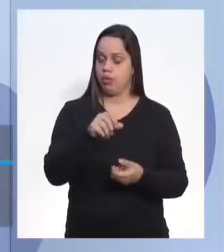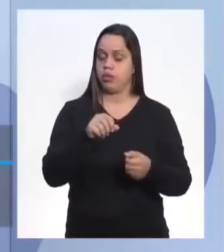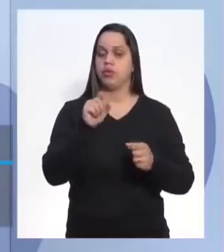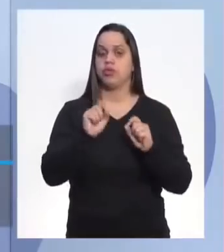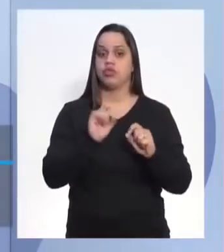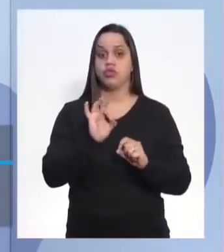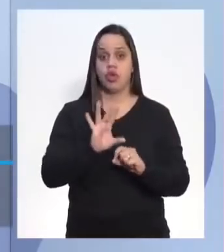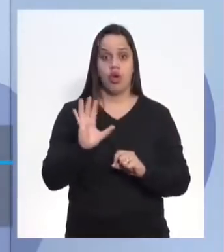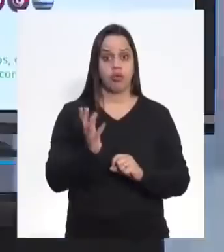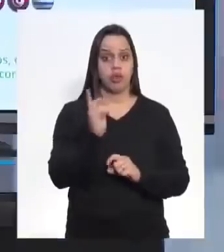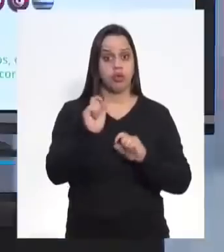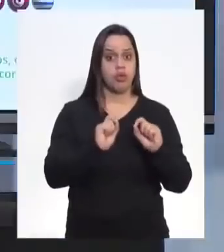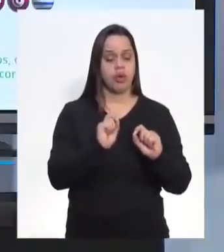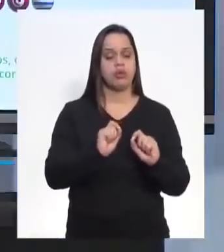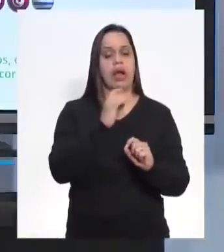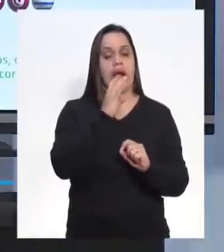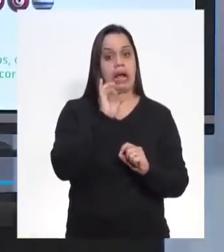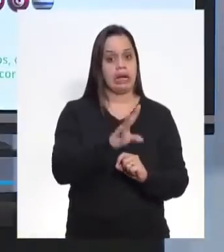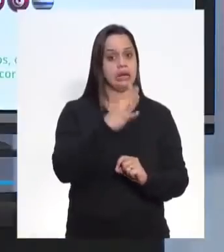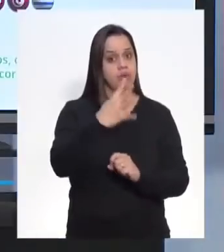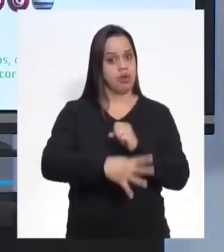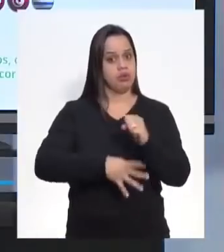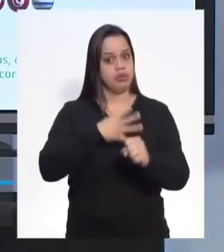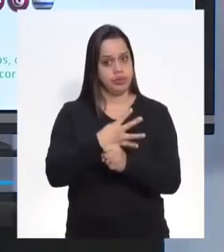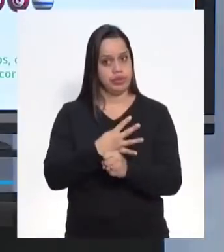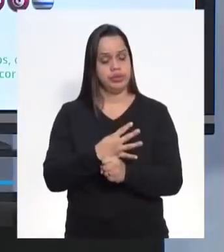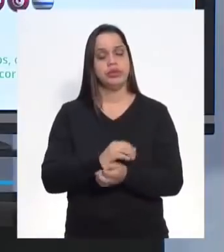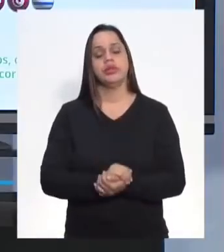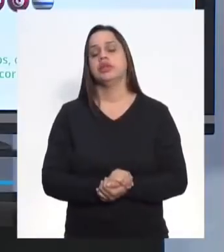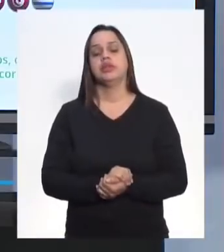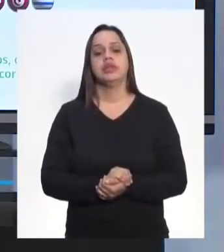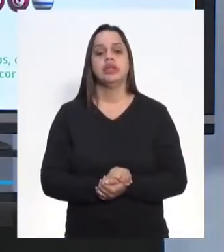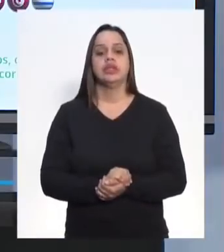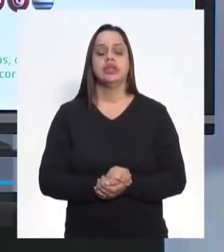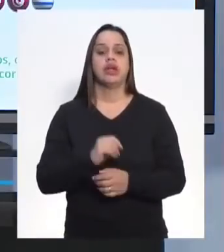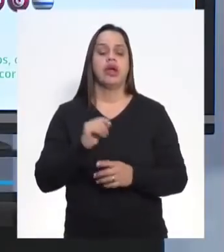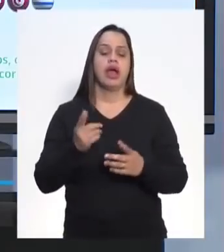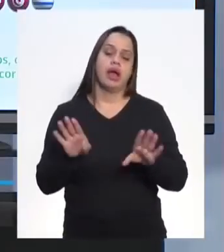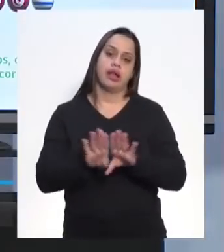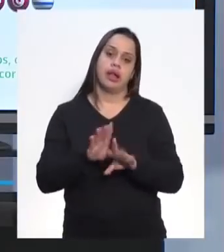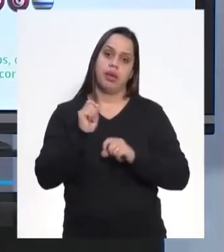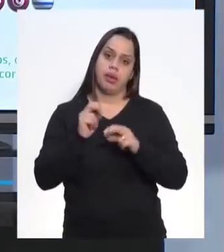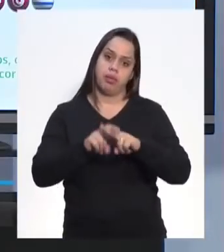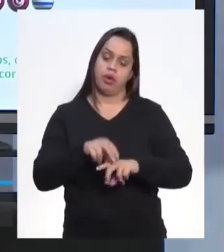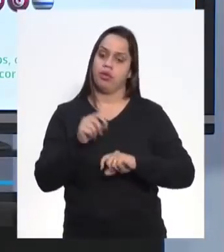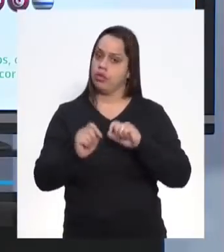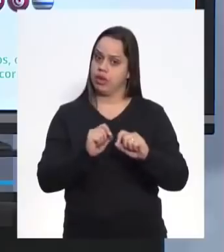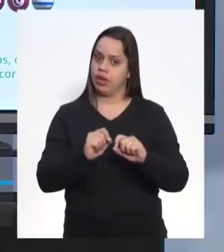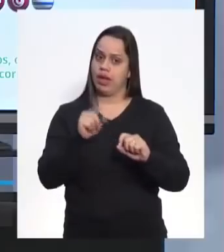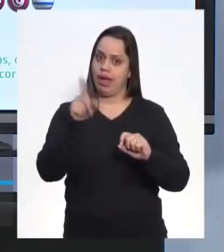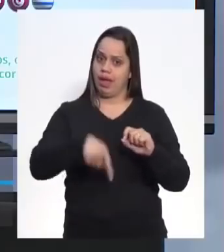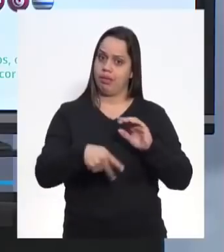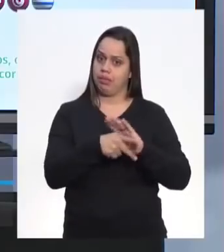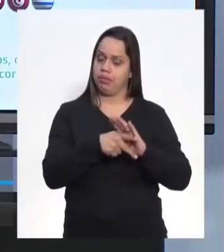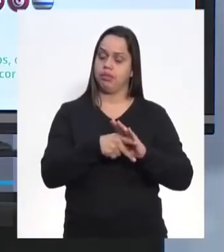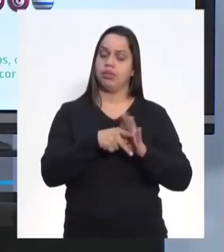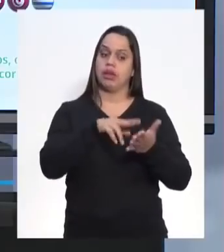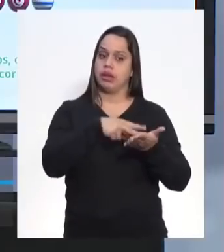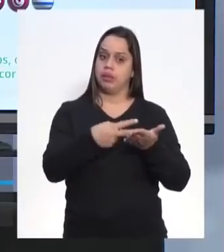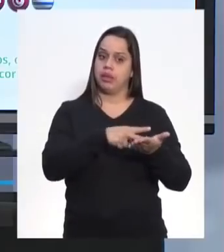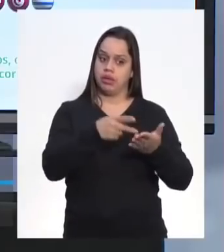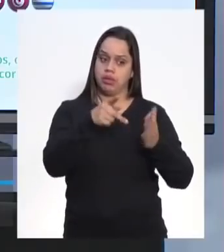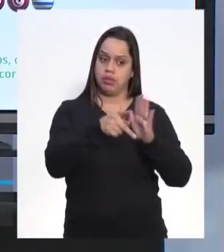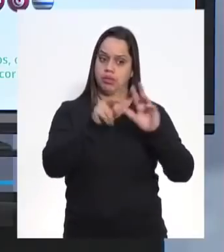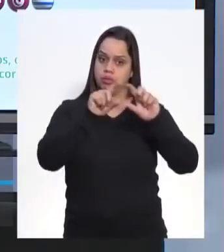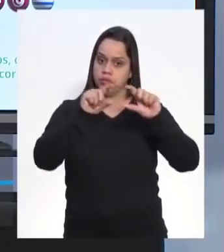o consecutivo nessa parte aí define pela questão, né? Então, pela interpretação do enunciado nesse